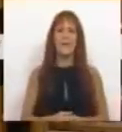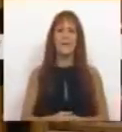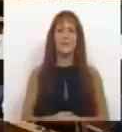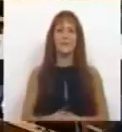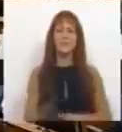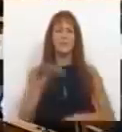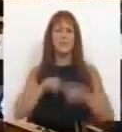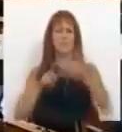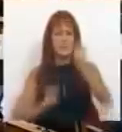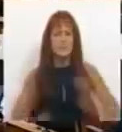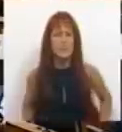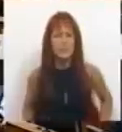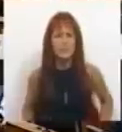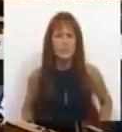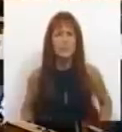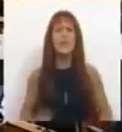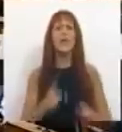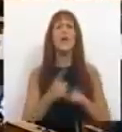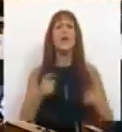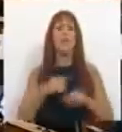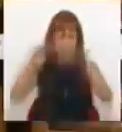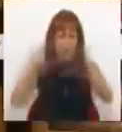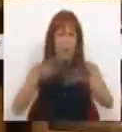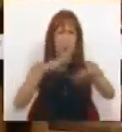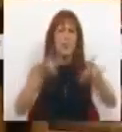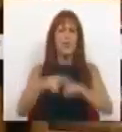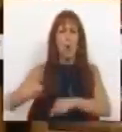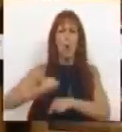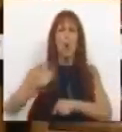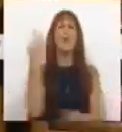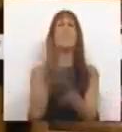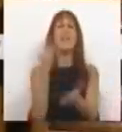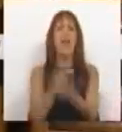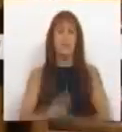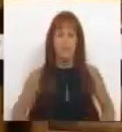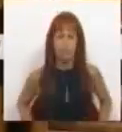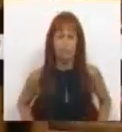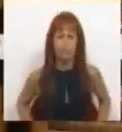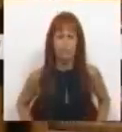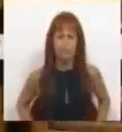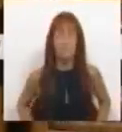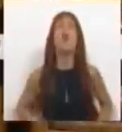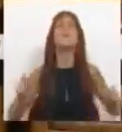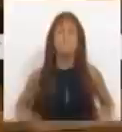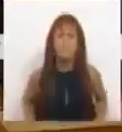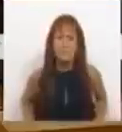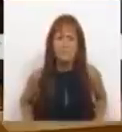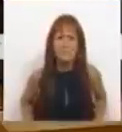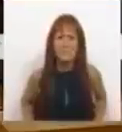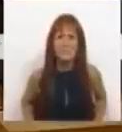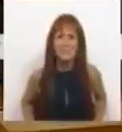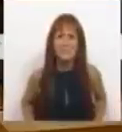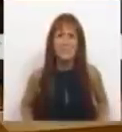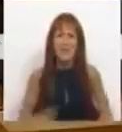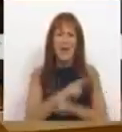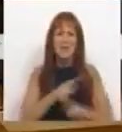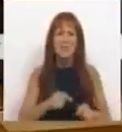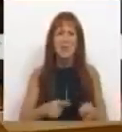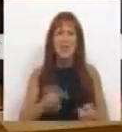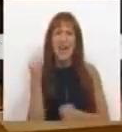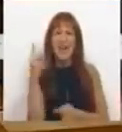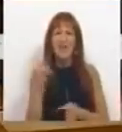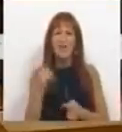aos seus deputados. E que tal uma manifestação contra os feriados? Que tal? E pelo IVA da restauração